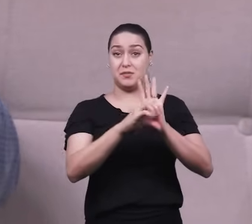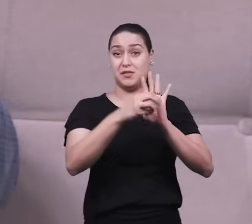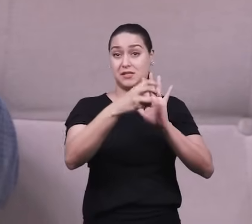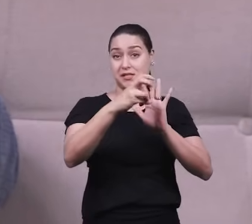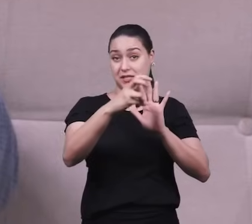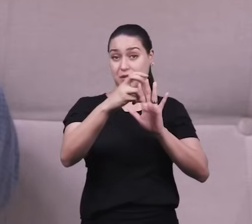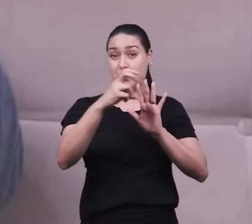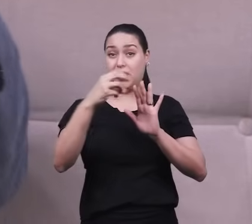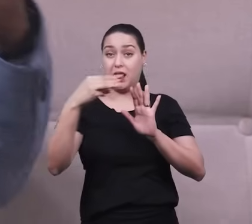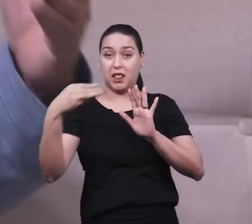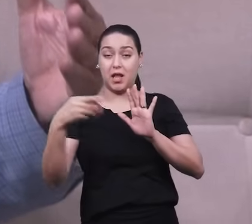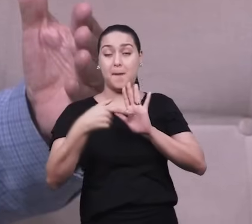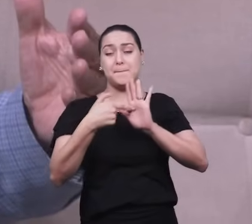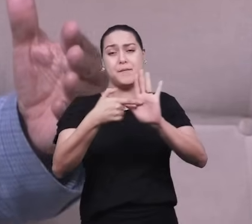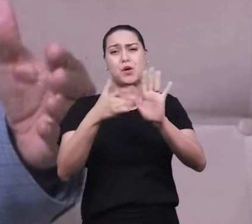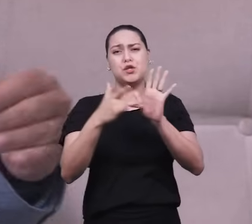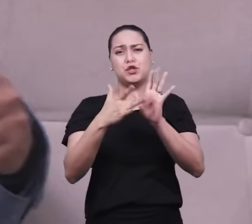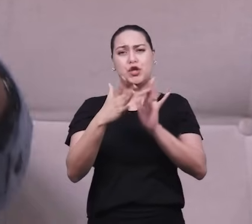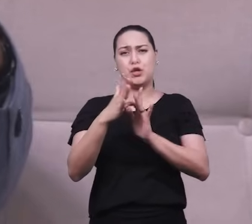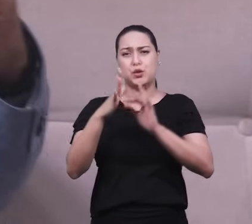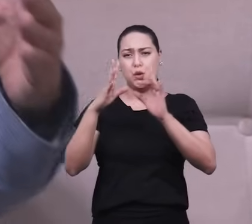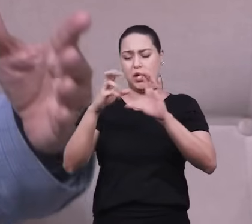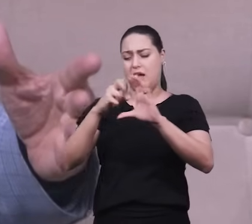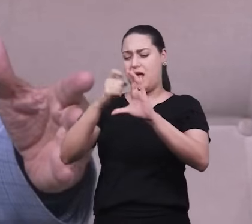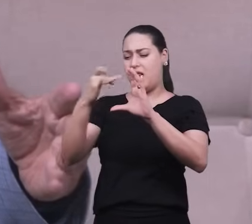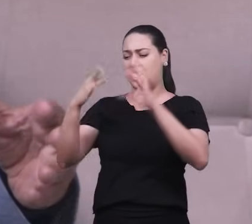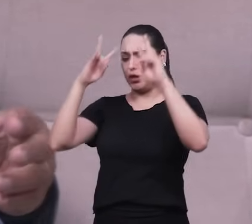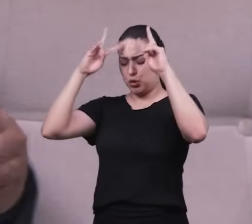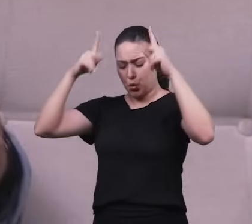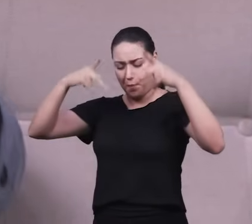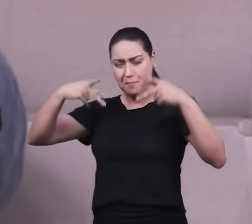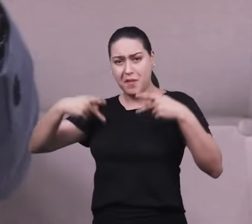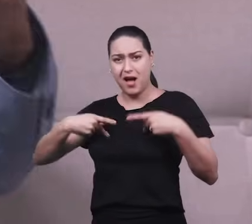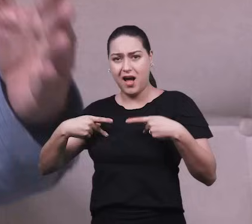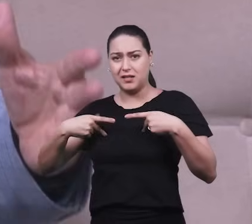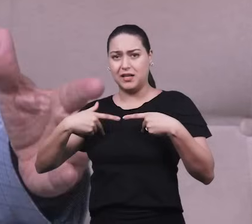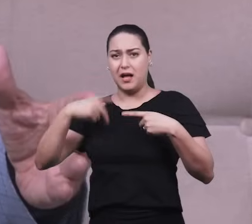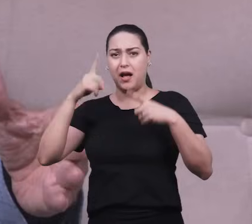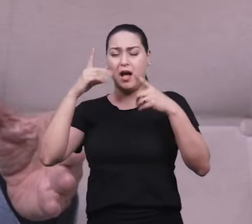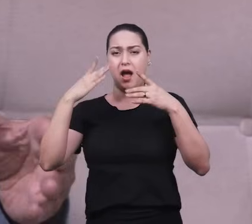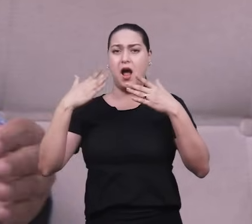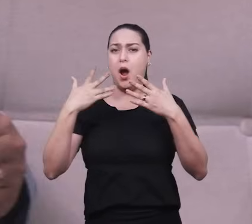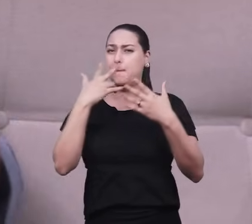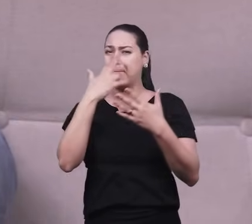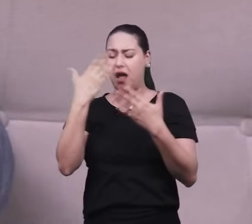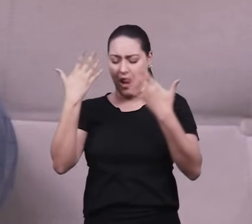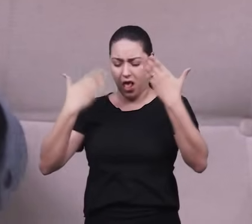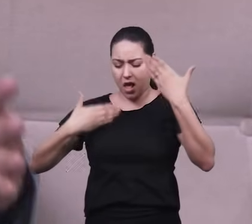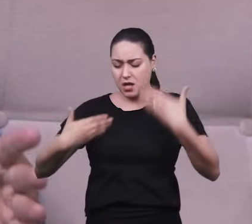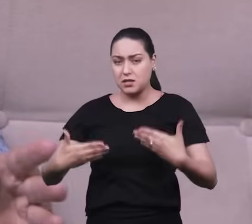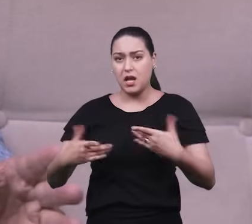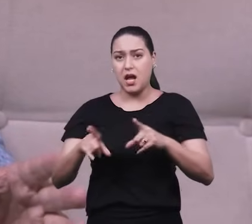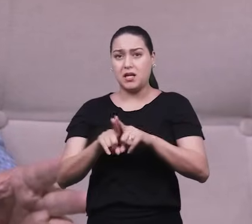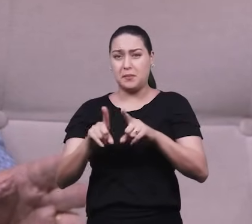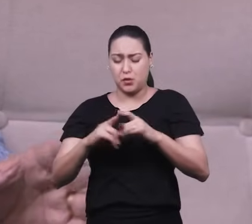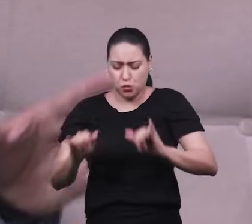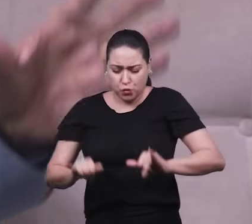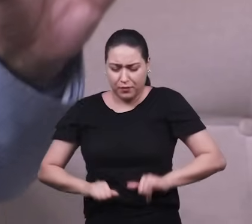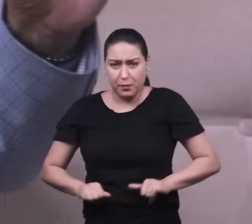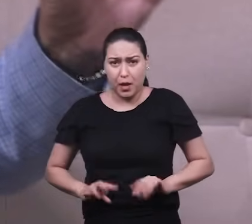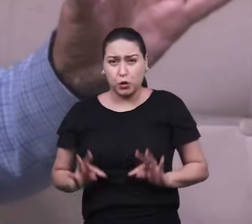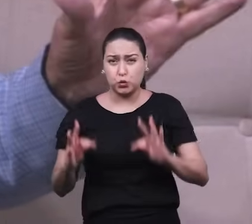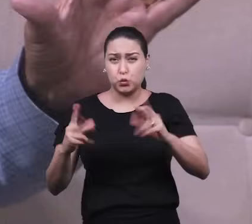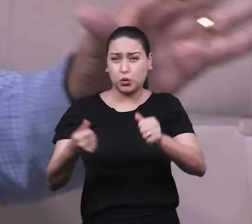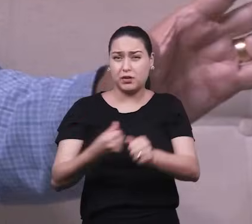muito a respeito de Jesus como homem, da sua aparência, do seu sofrimento, de tudo aquilo que ele passou, não